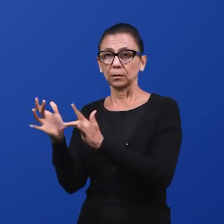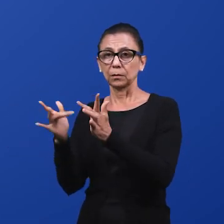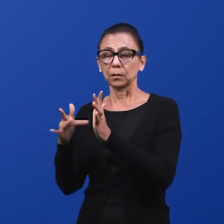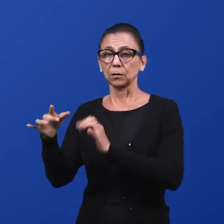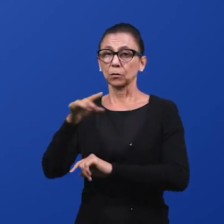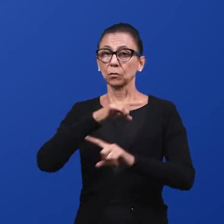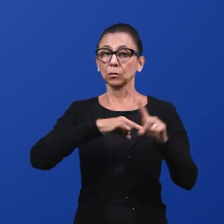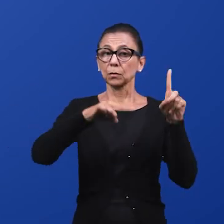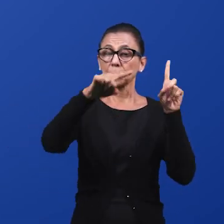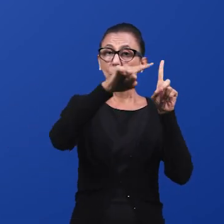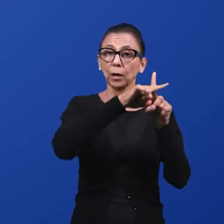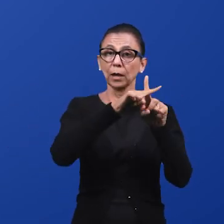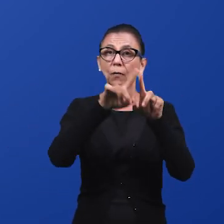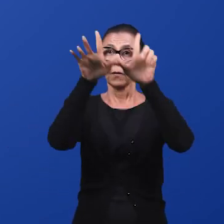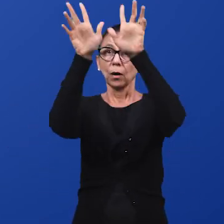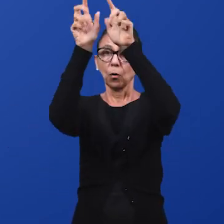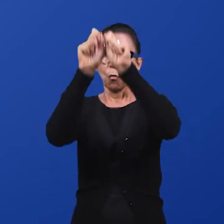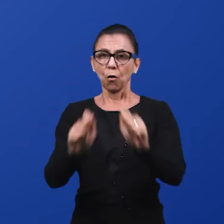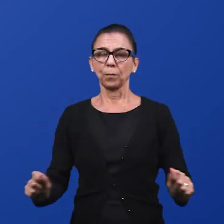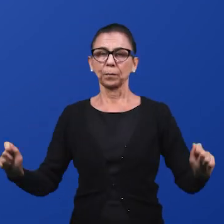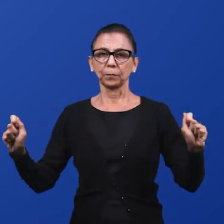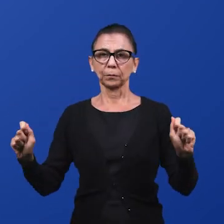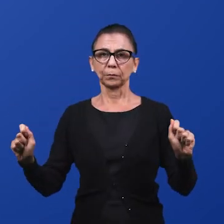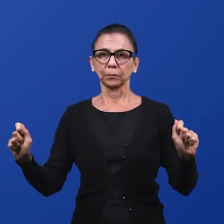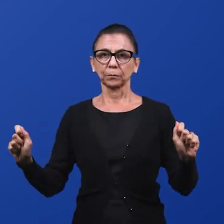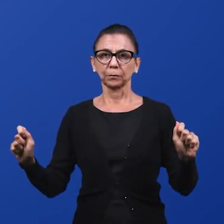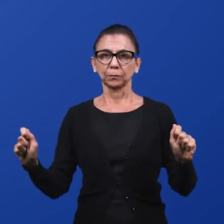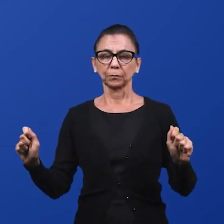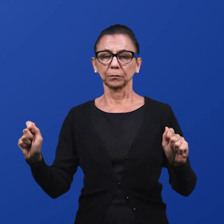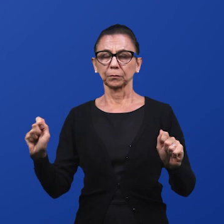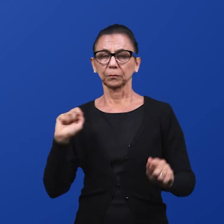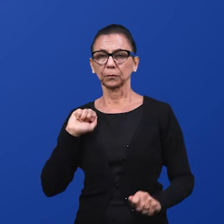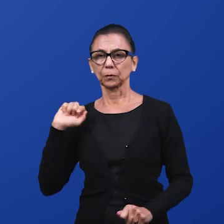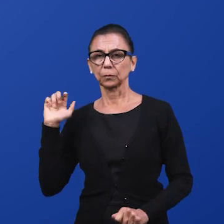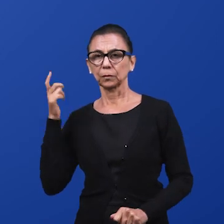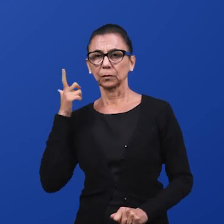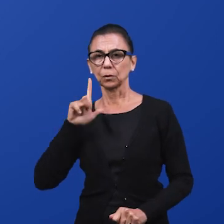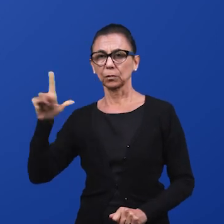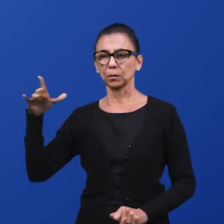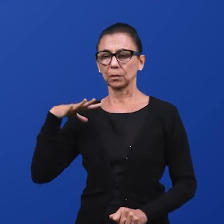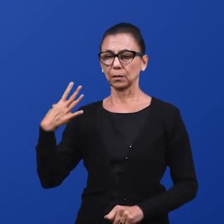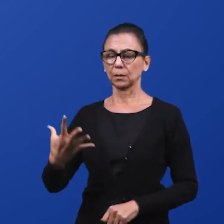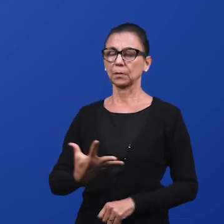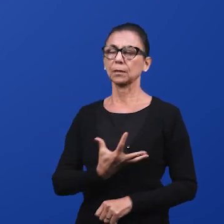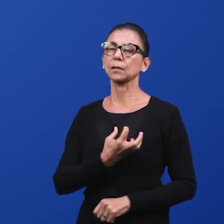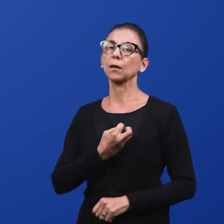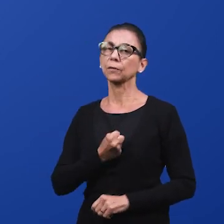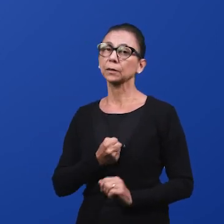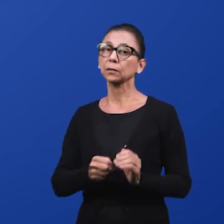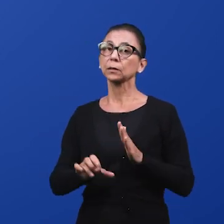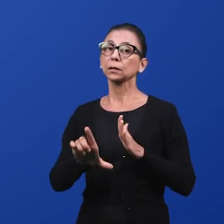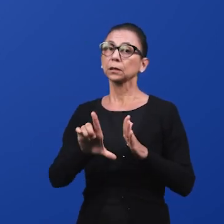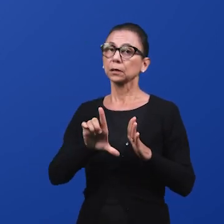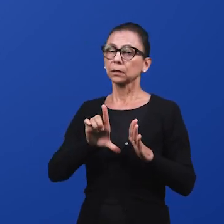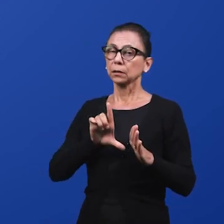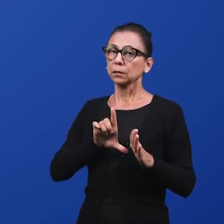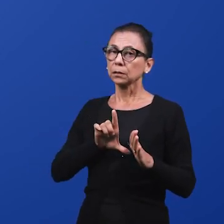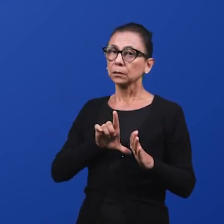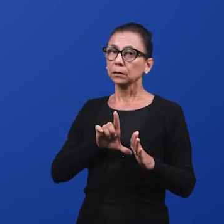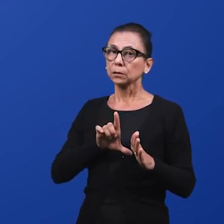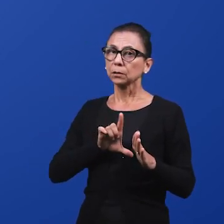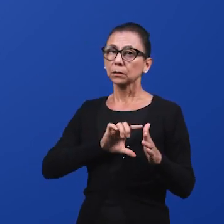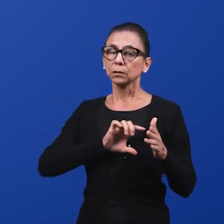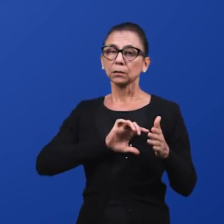e nós podemos ter acesso à salvação. Então, esse mistério que estava oculto, através do sacrifício de um homem,